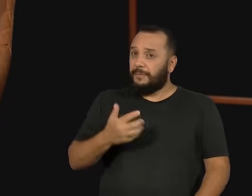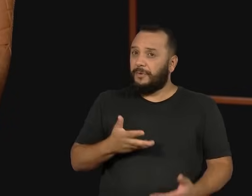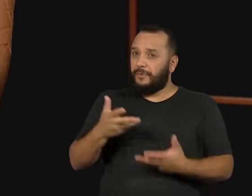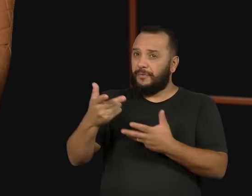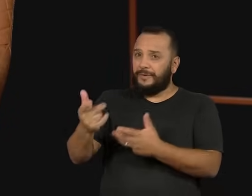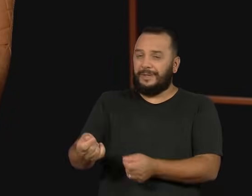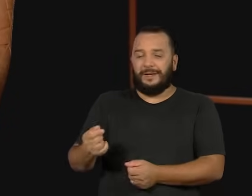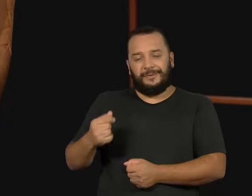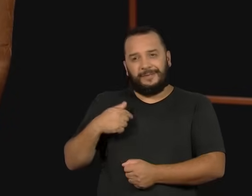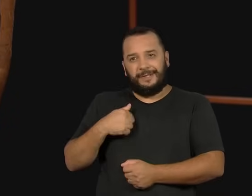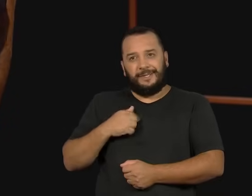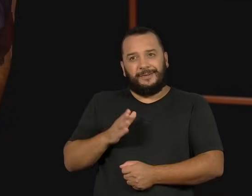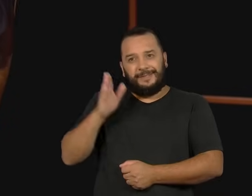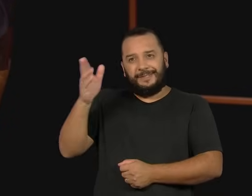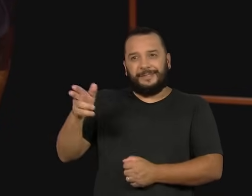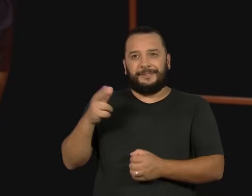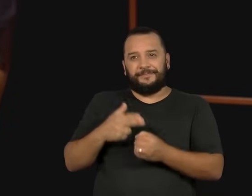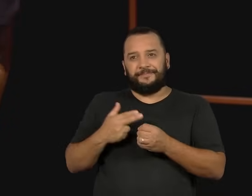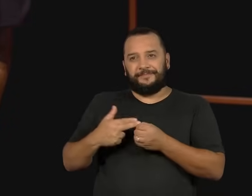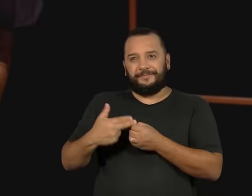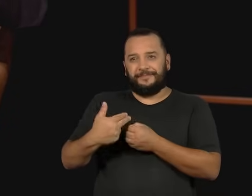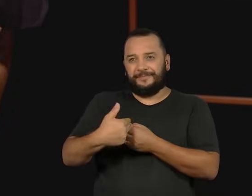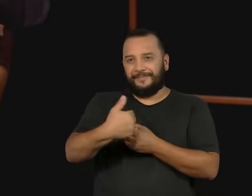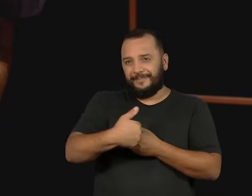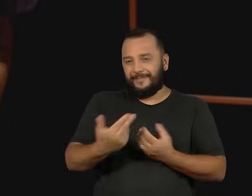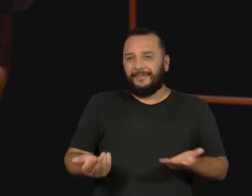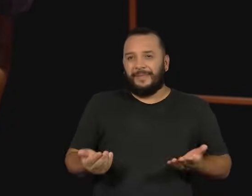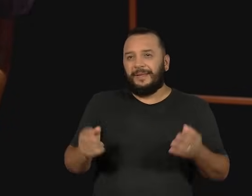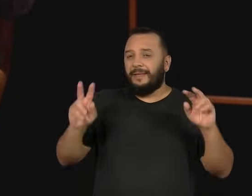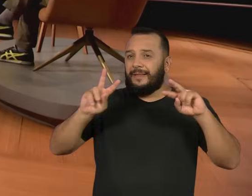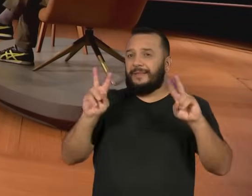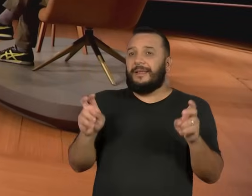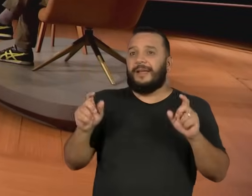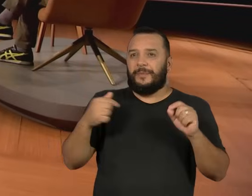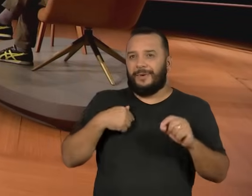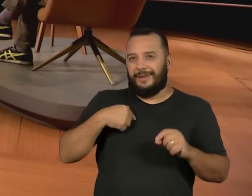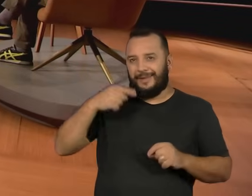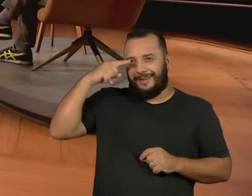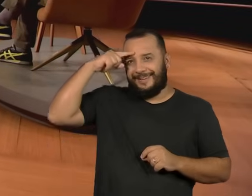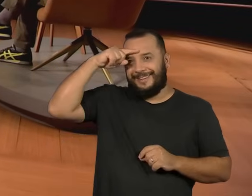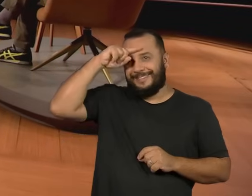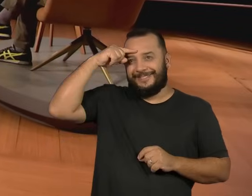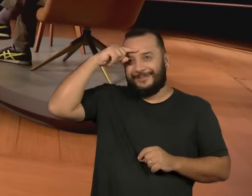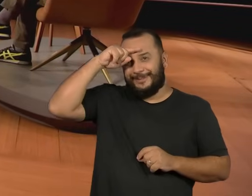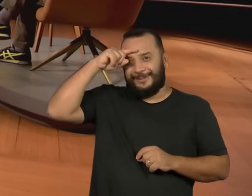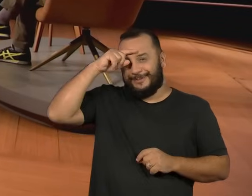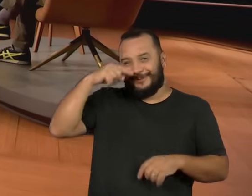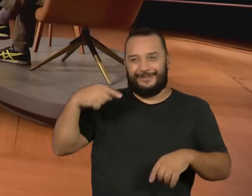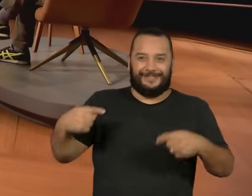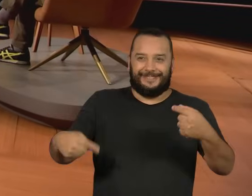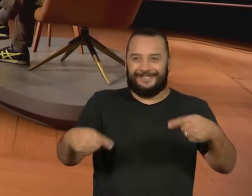na Unicamp, era uma mesa sobre Caetano Veloso.